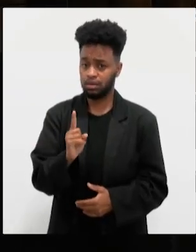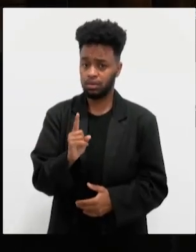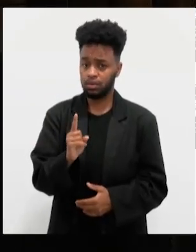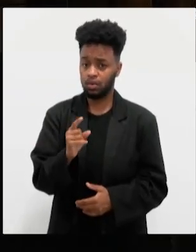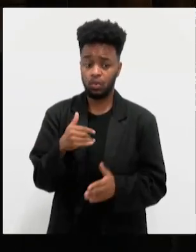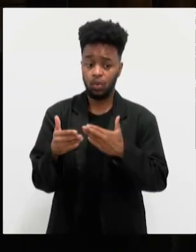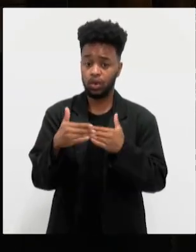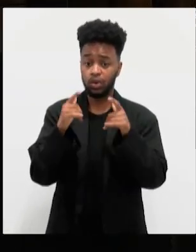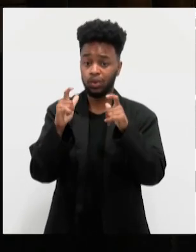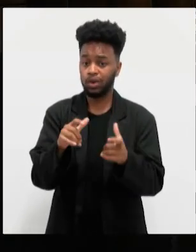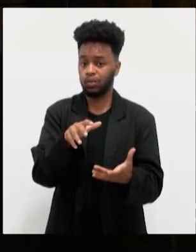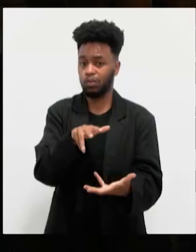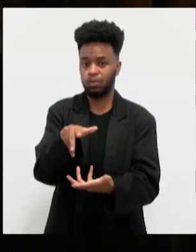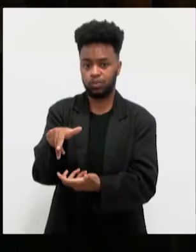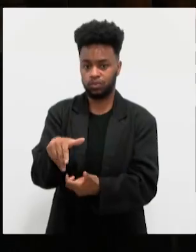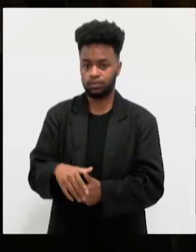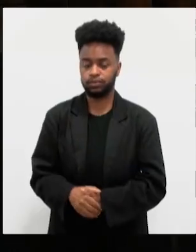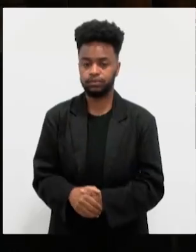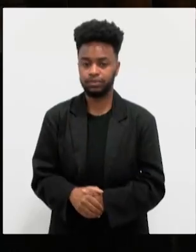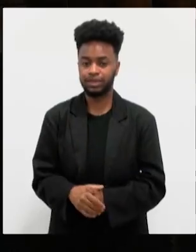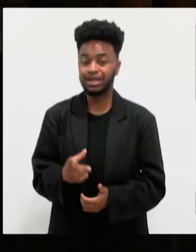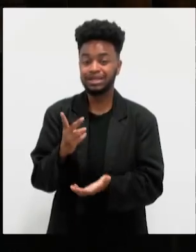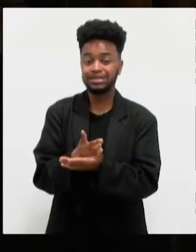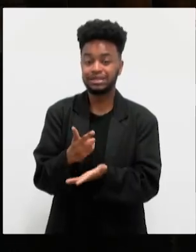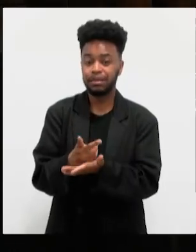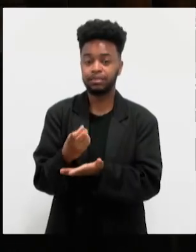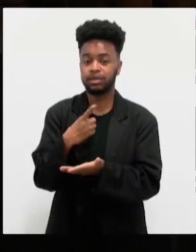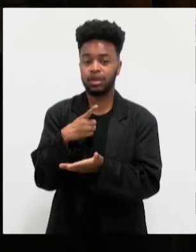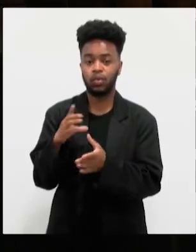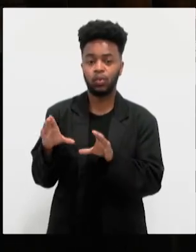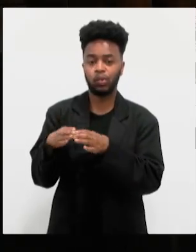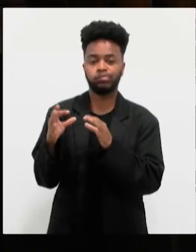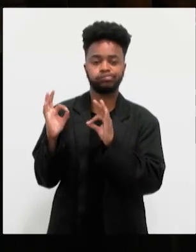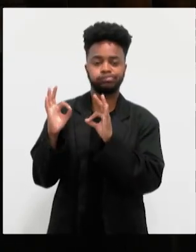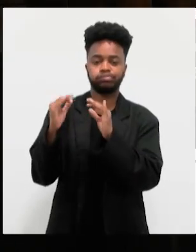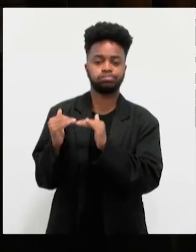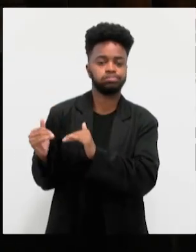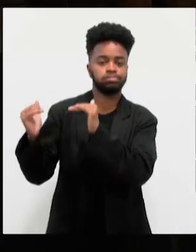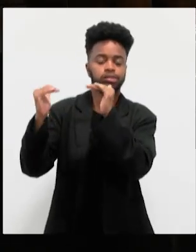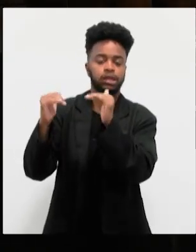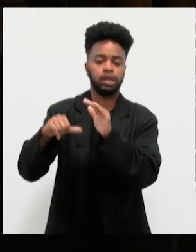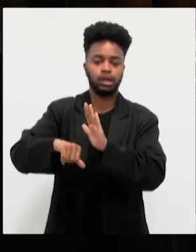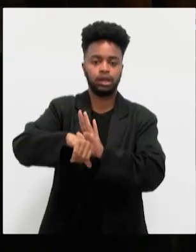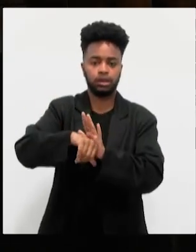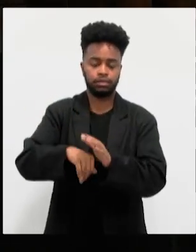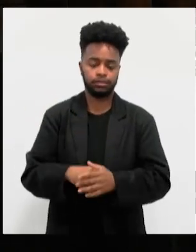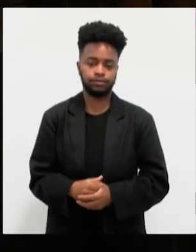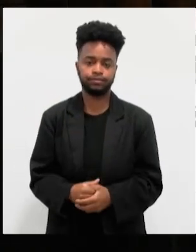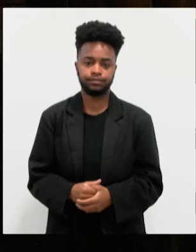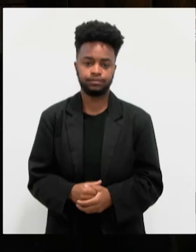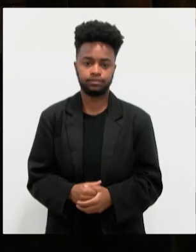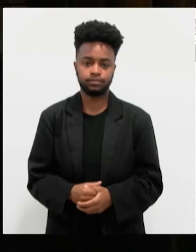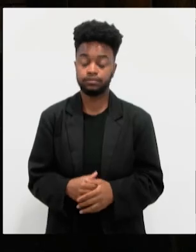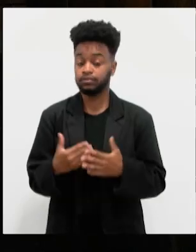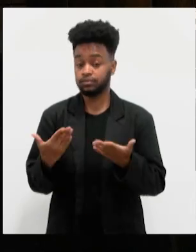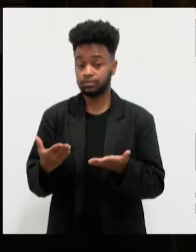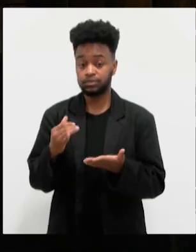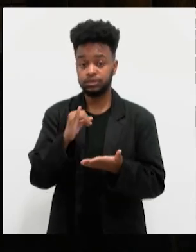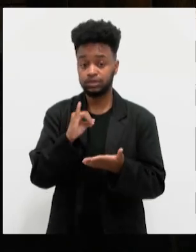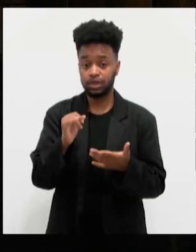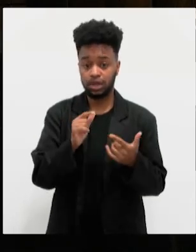no mundo. Tem sempre os caciques da criminalidade. E quando você não